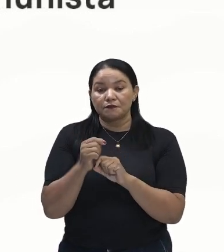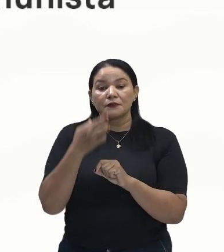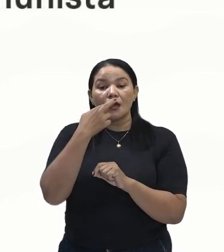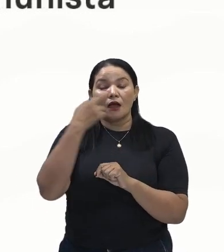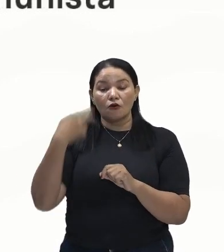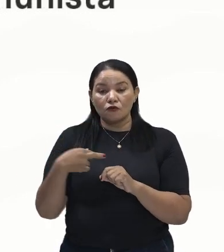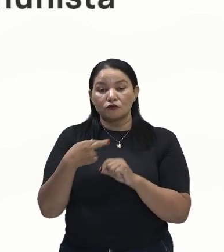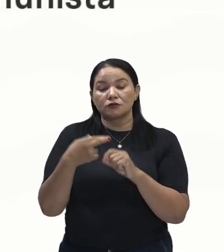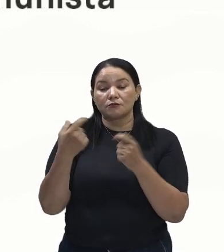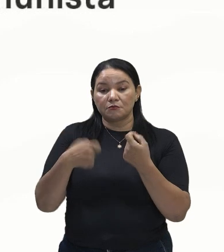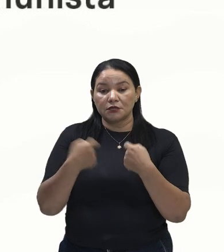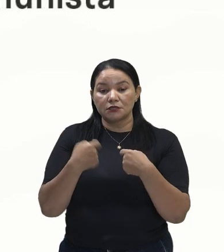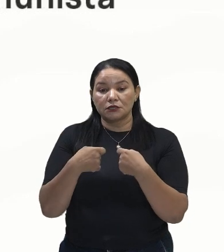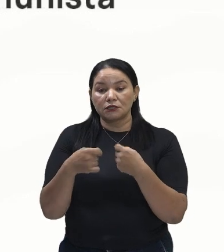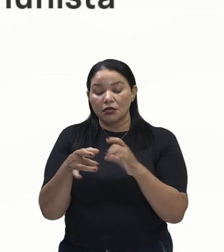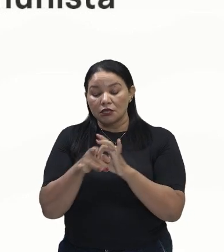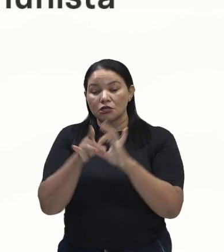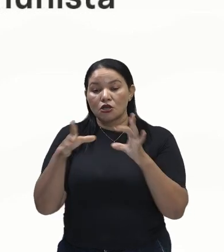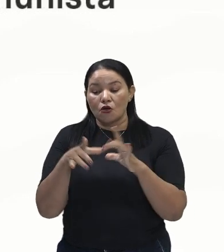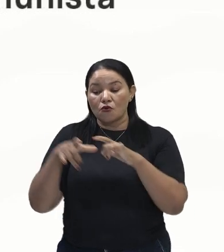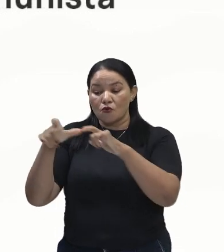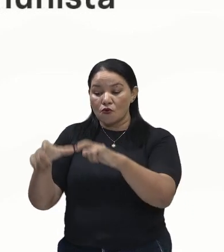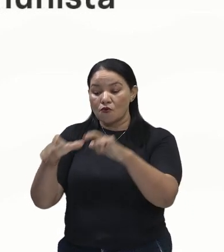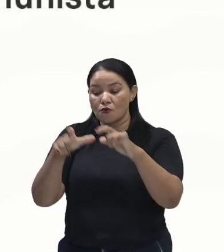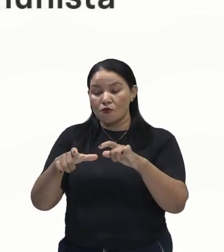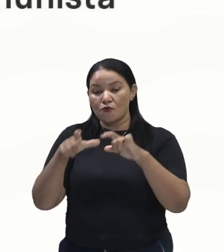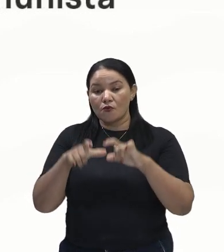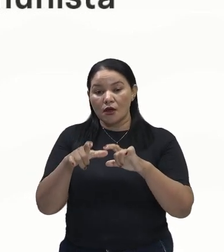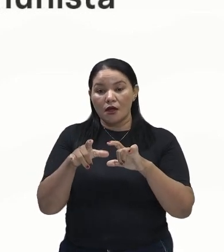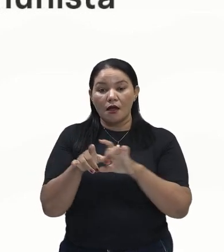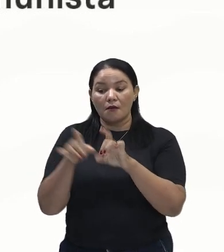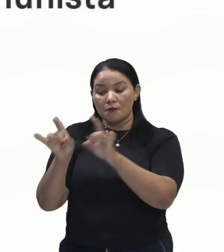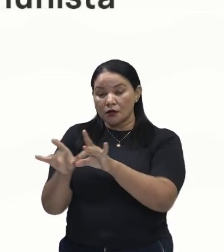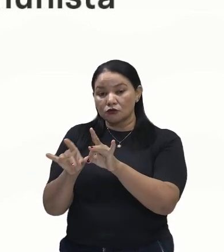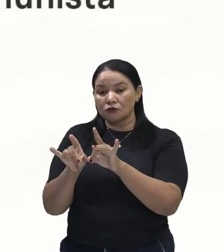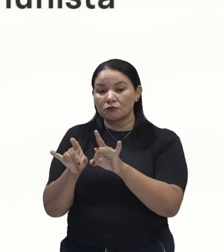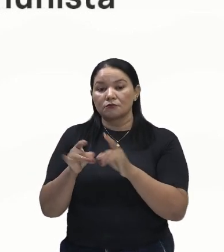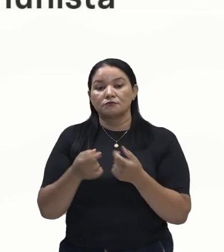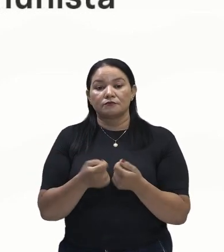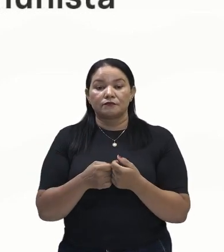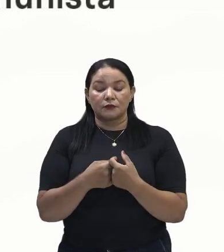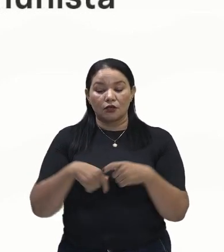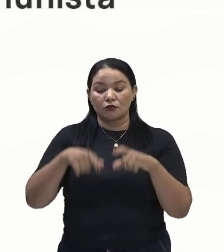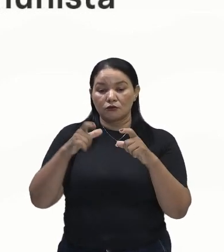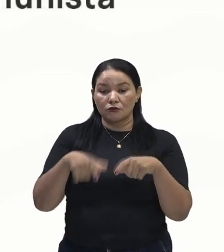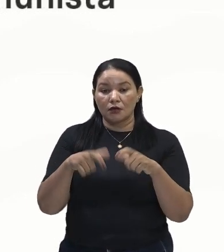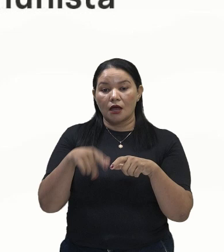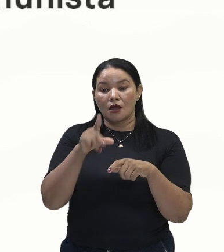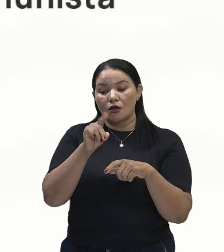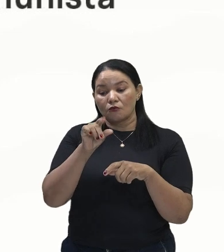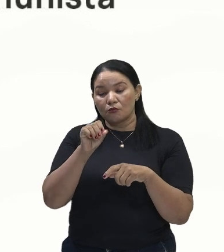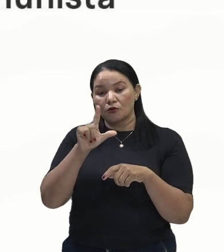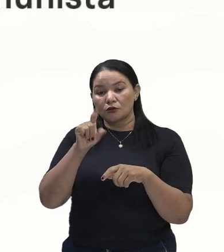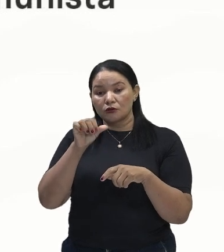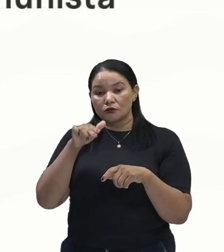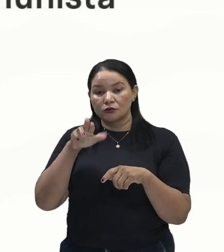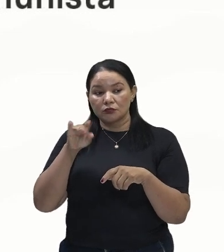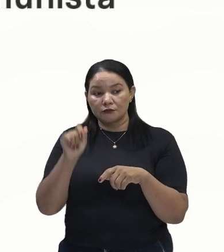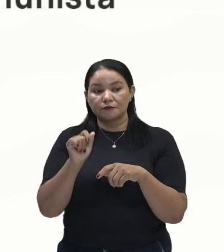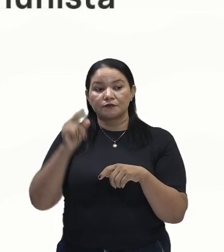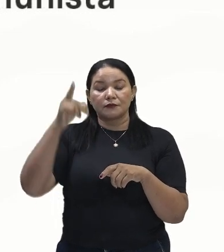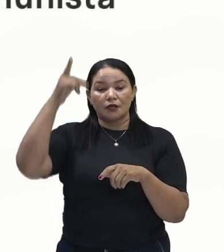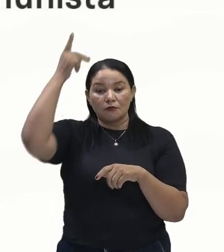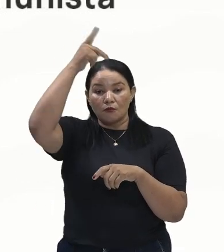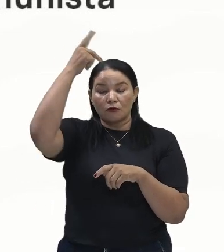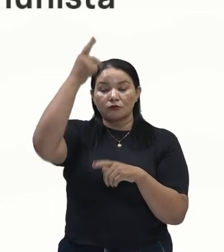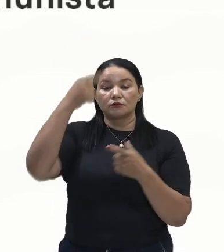abrir mão de alguns territórios, como a Polônia, dentre outros